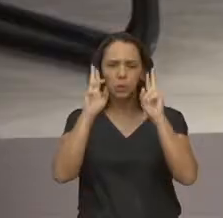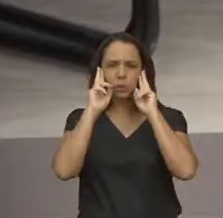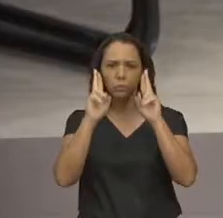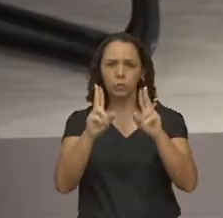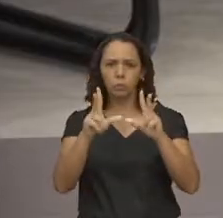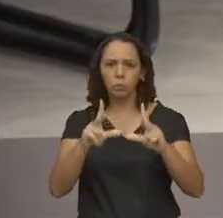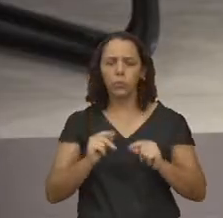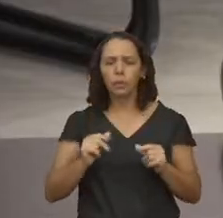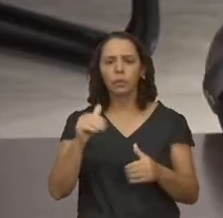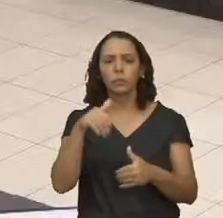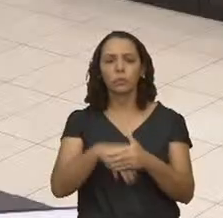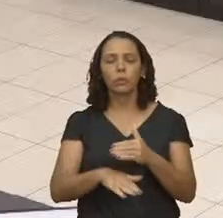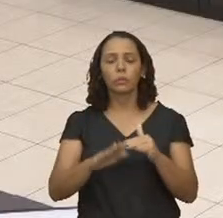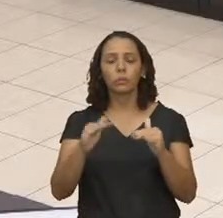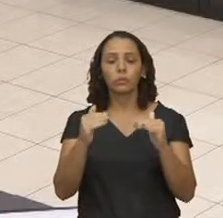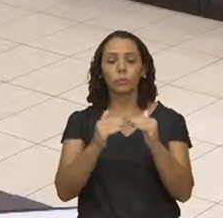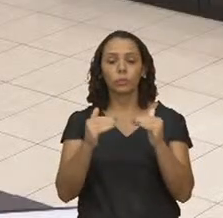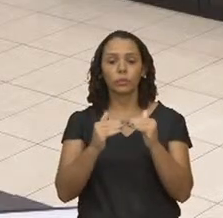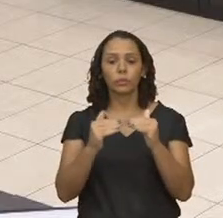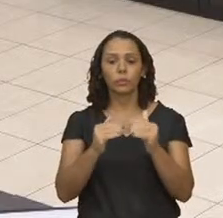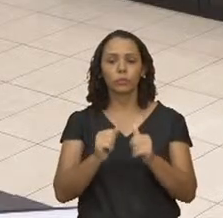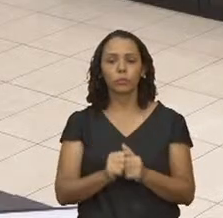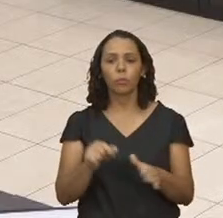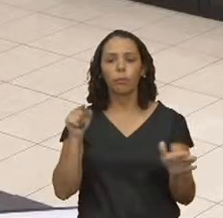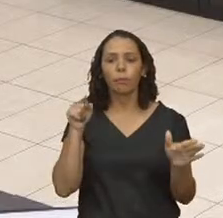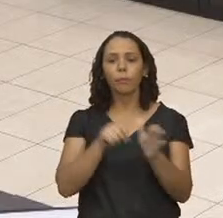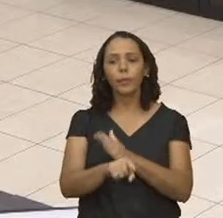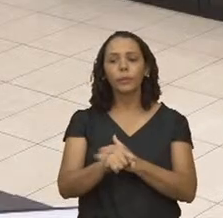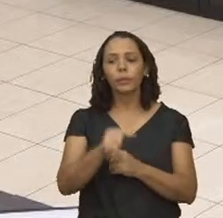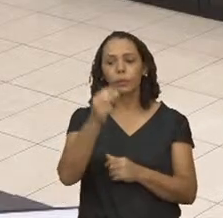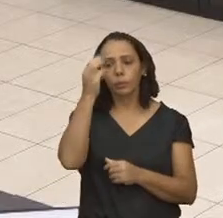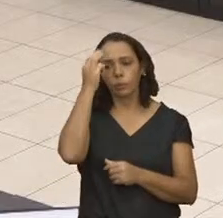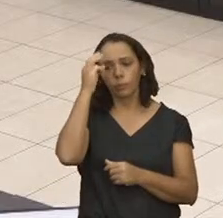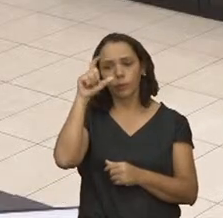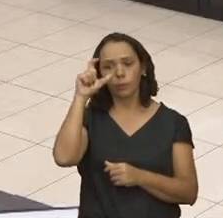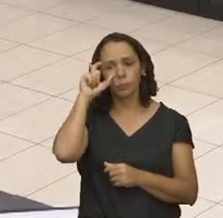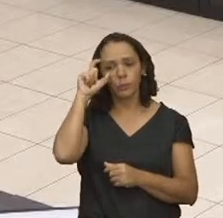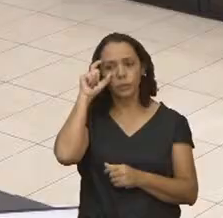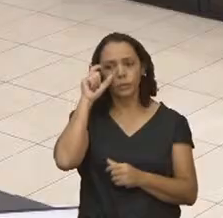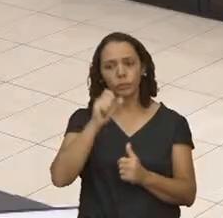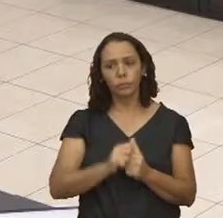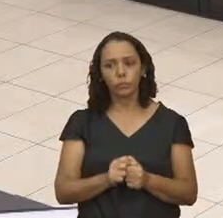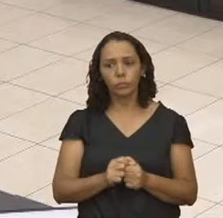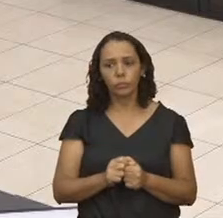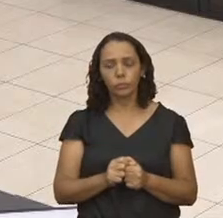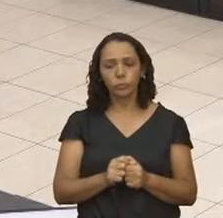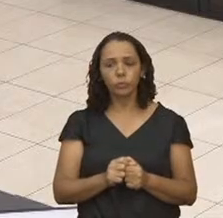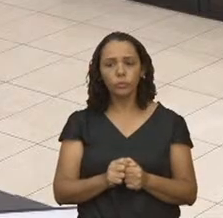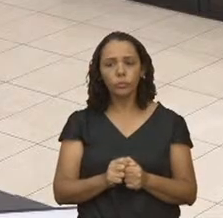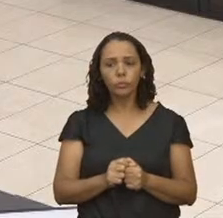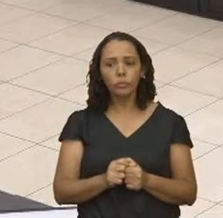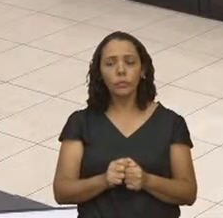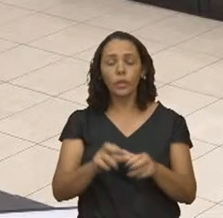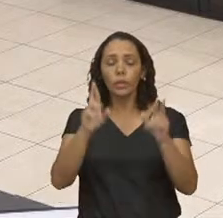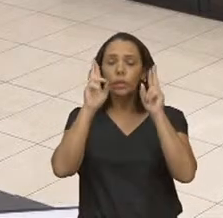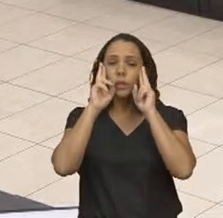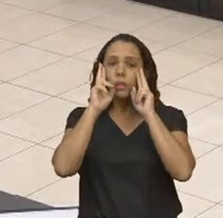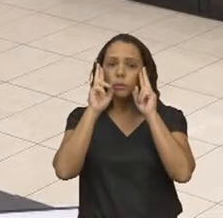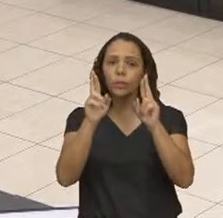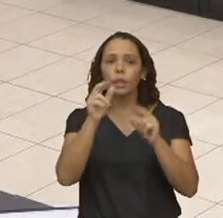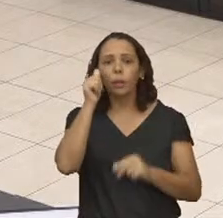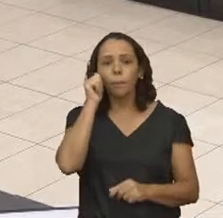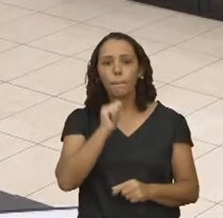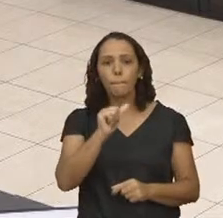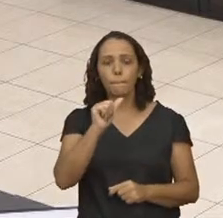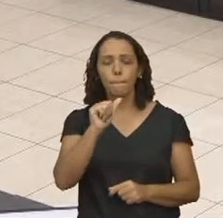é favorável. Como voto, vereador Marcelo Dantas. Por respeito à mãe que